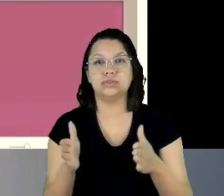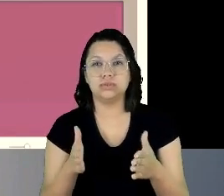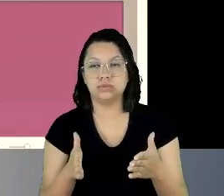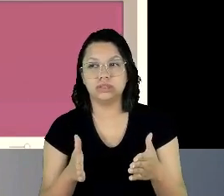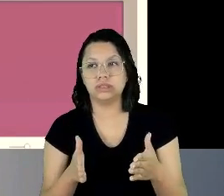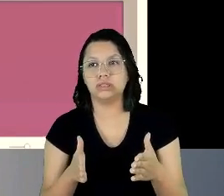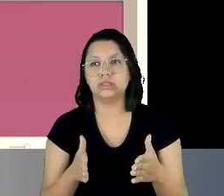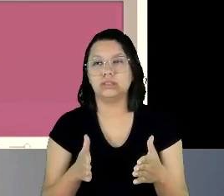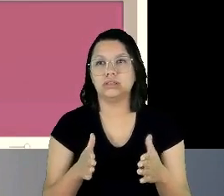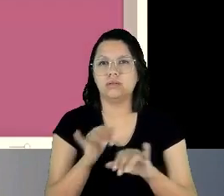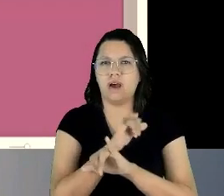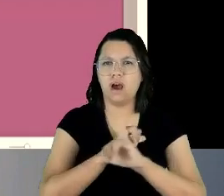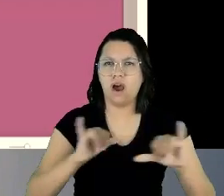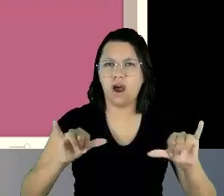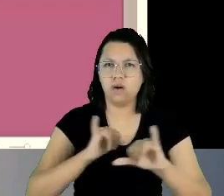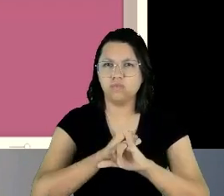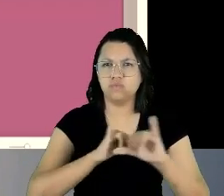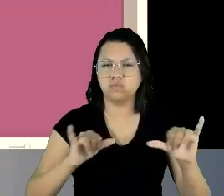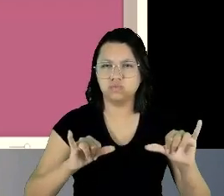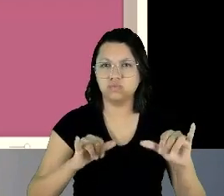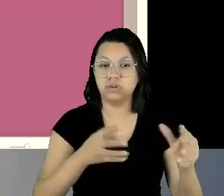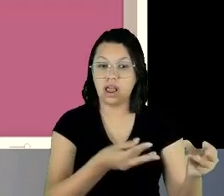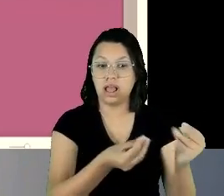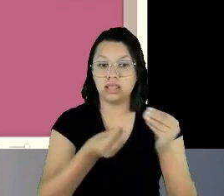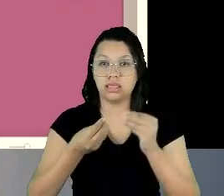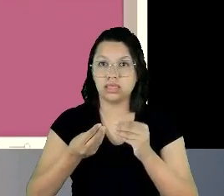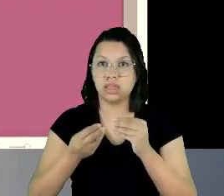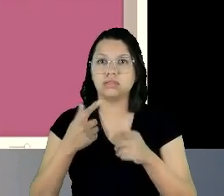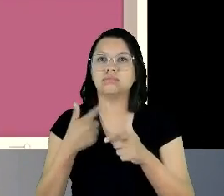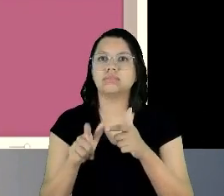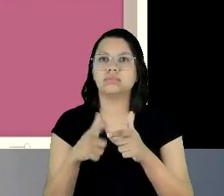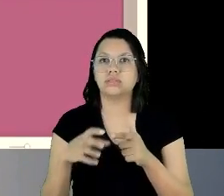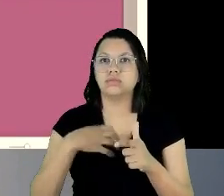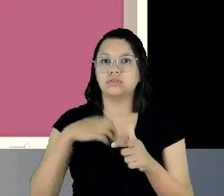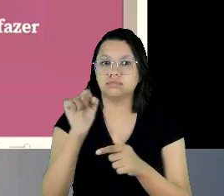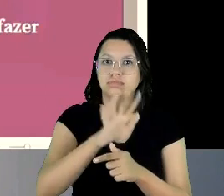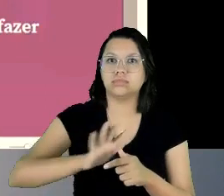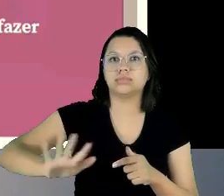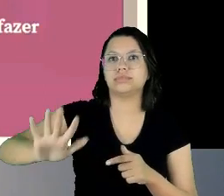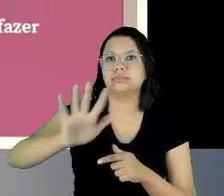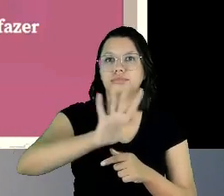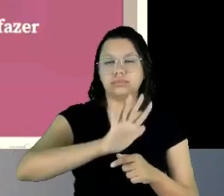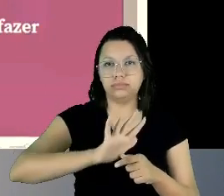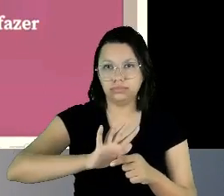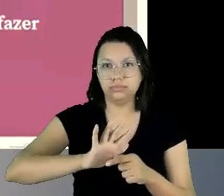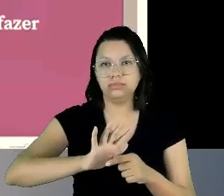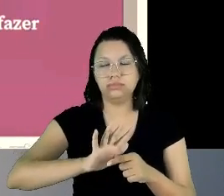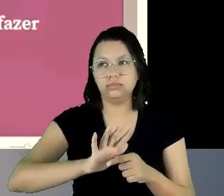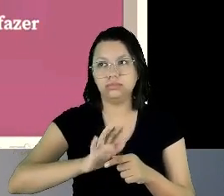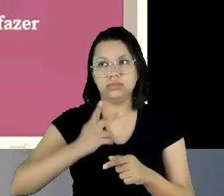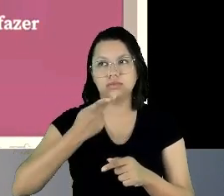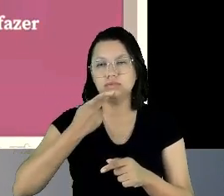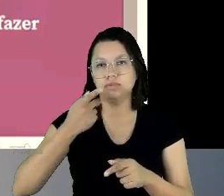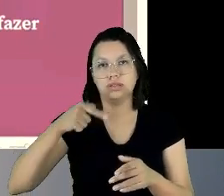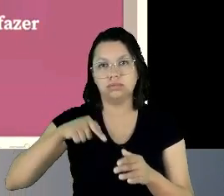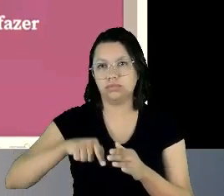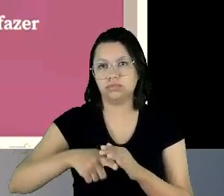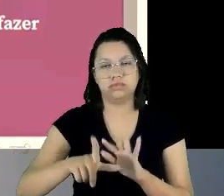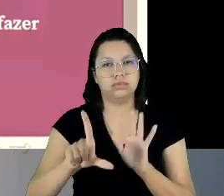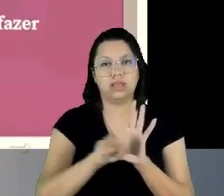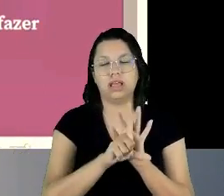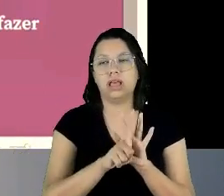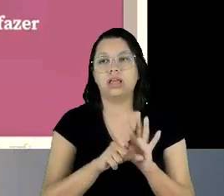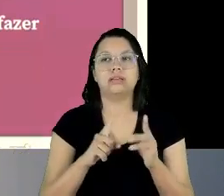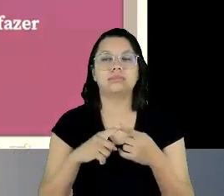durante, né? Enfim, são manifestações que trazem à tona o problema de uma forma ampla. Eu não vou entrar muito na questão da